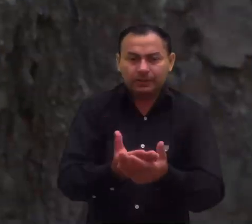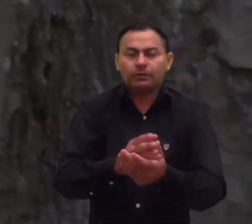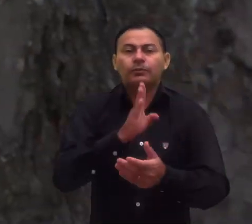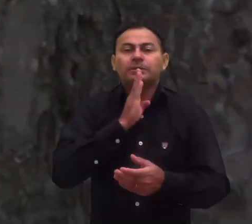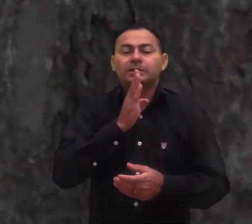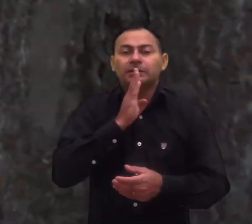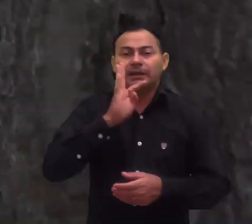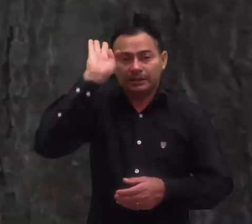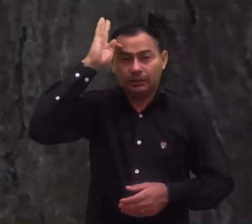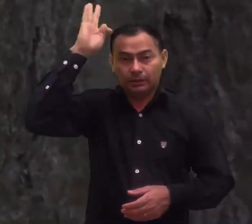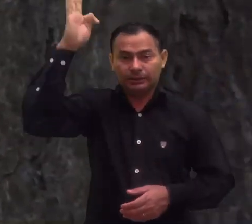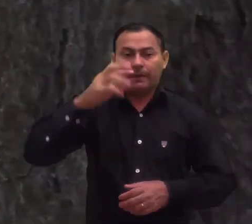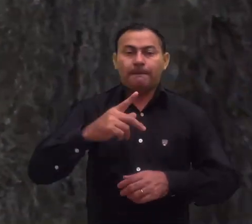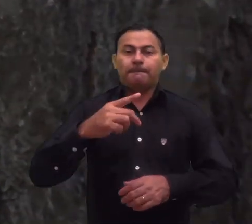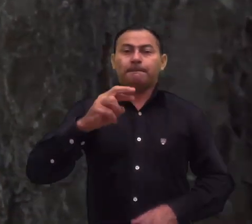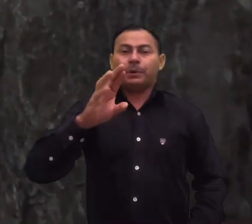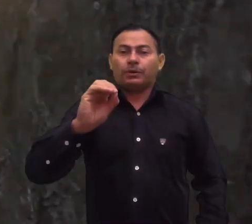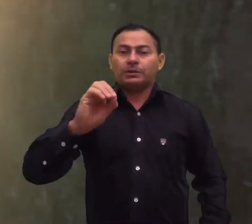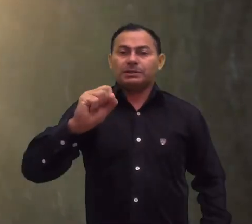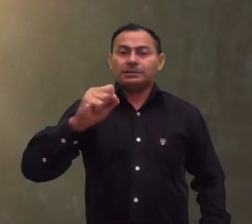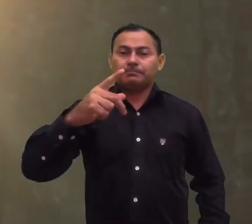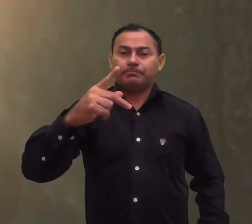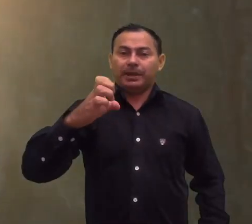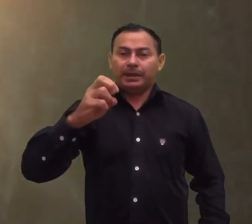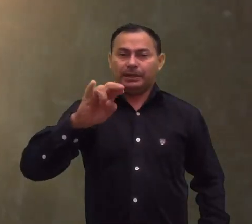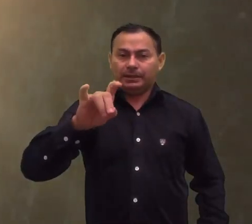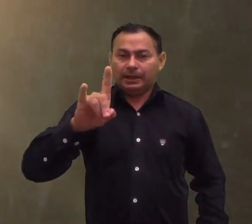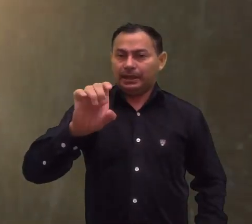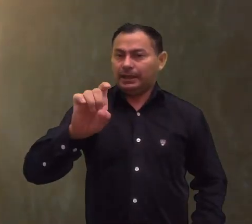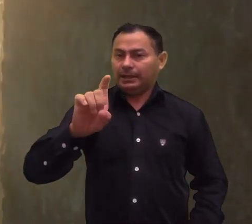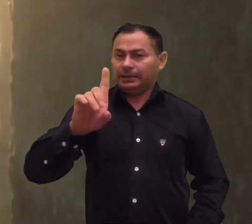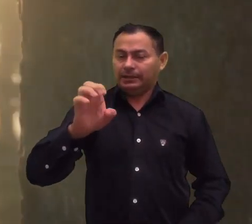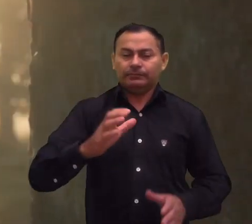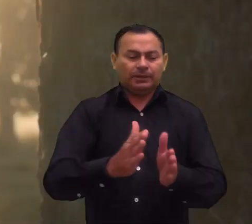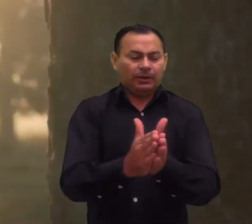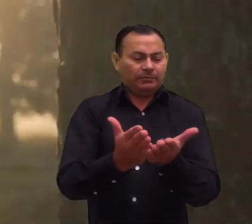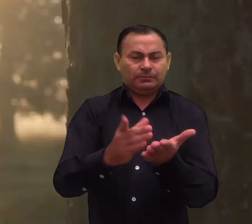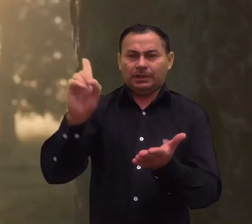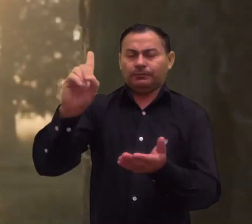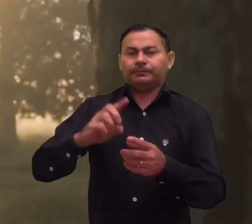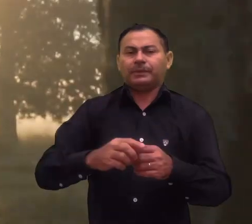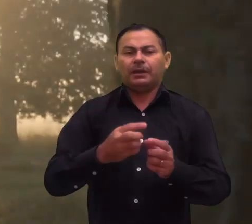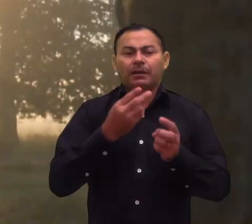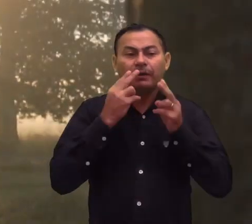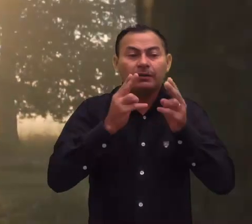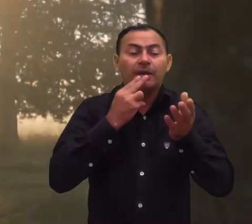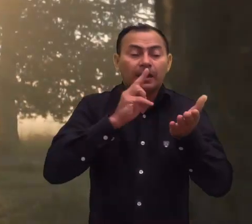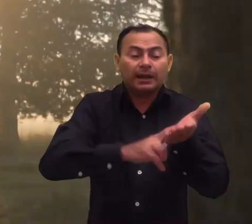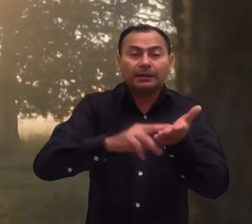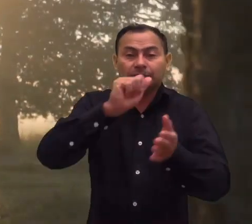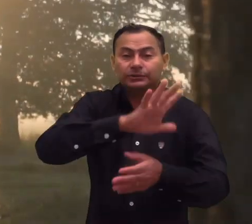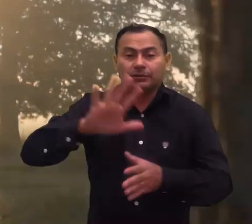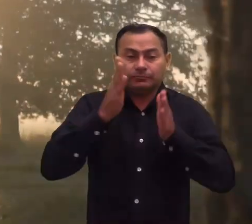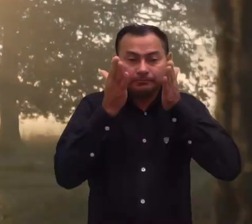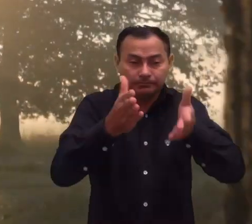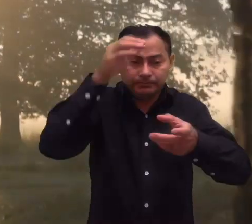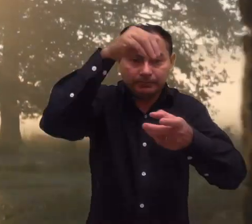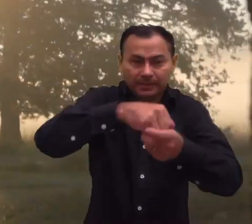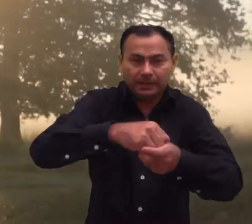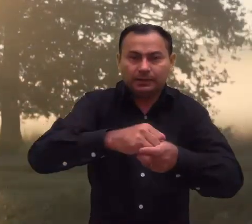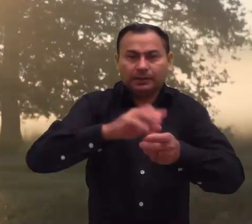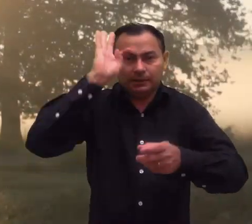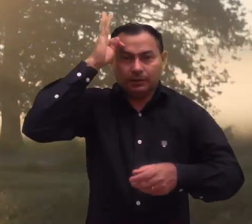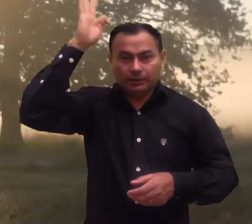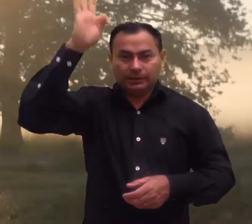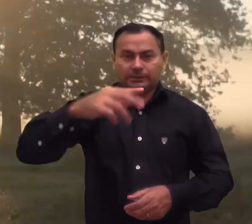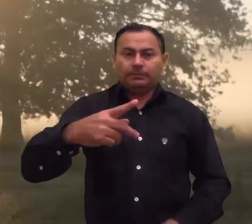creio que a chamada teologia da prosperidade não é bíblica. É simplesmente impossível ler as cartas gerais e